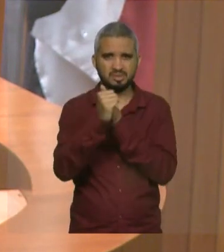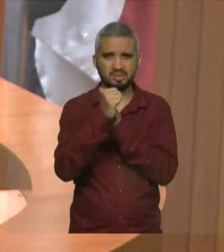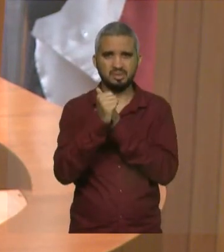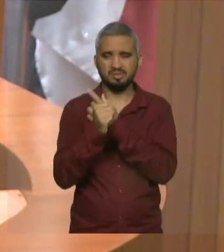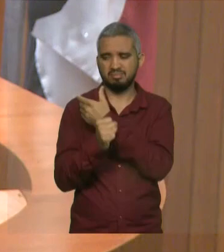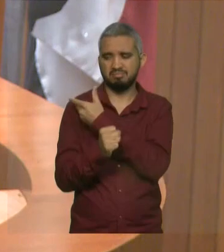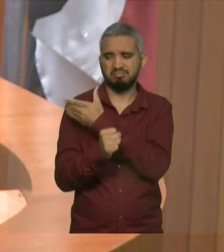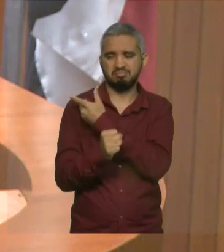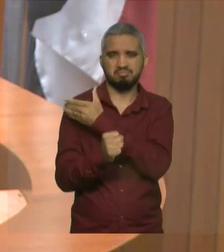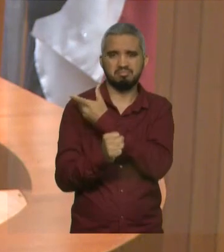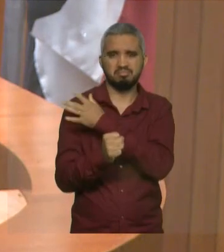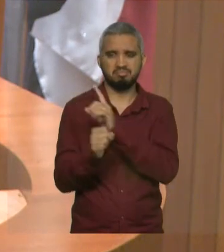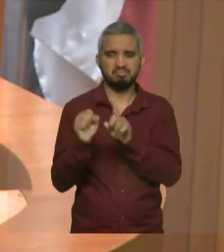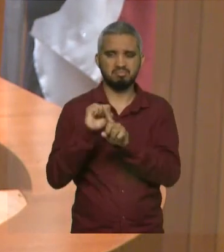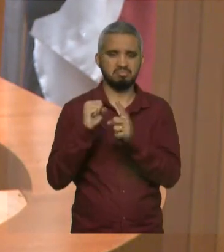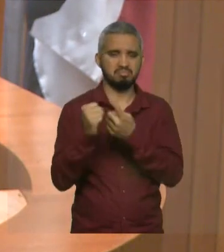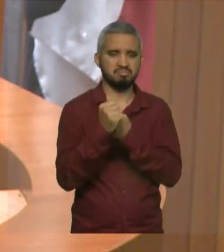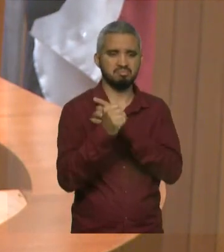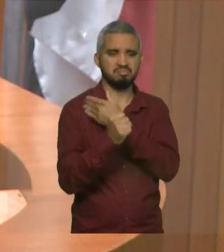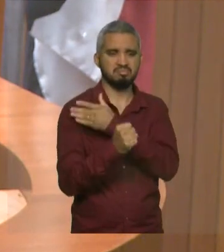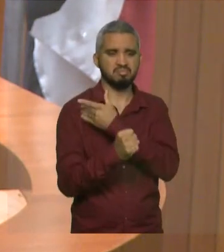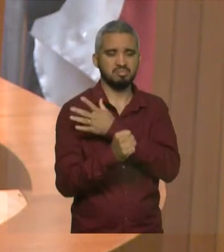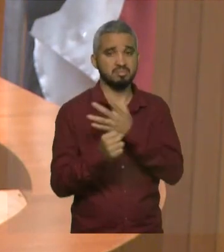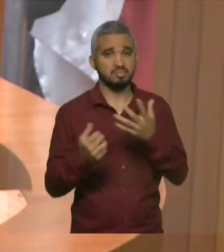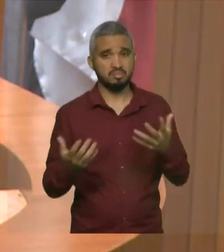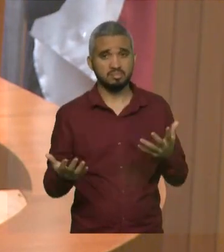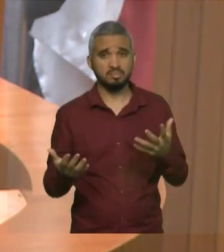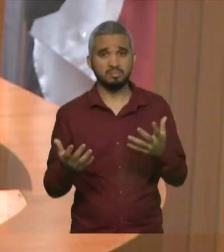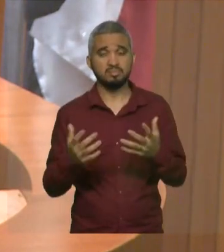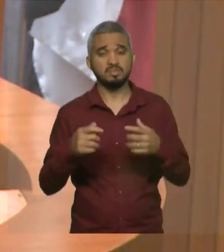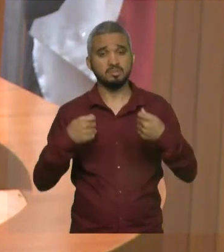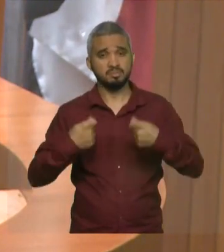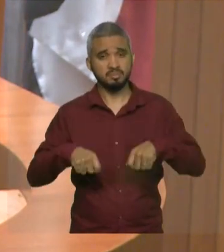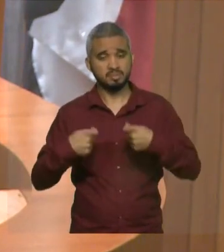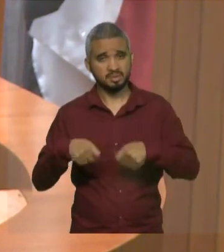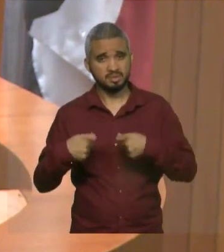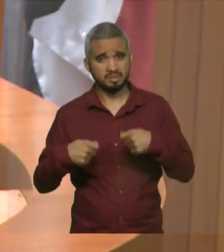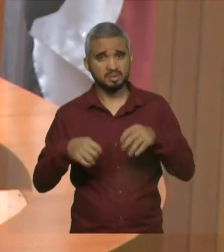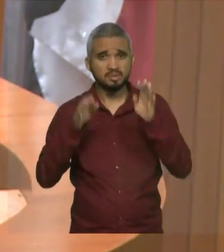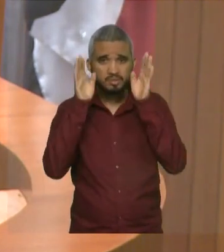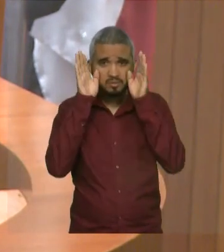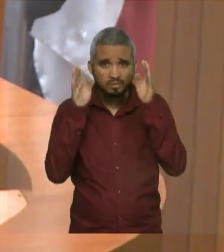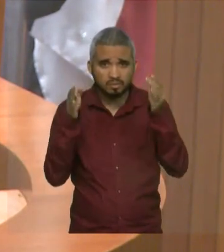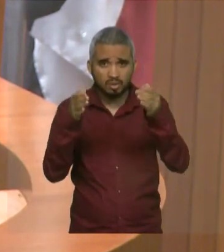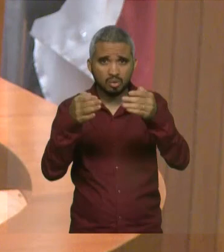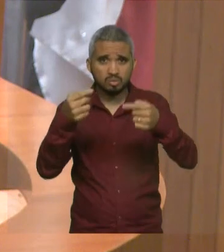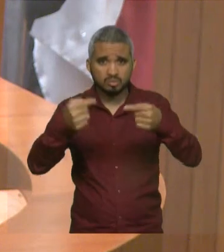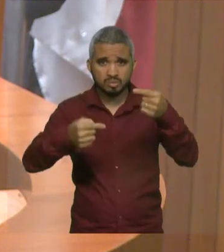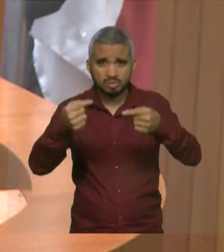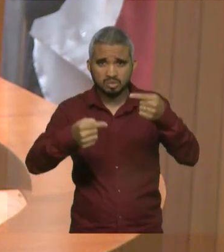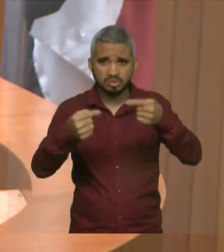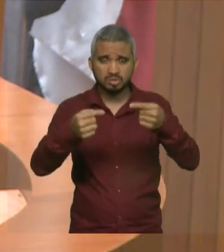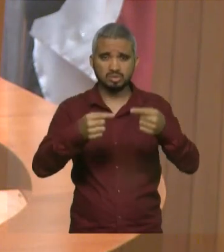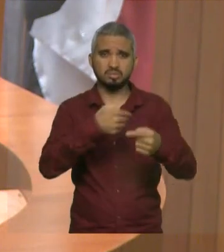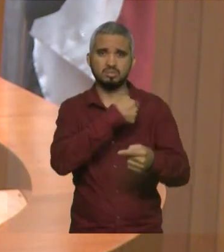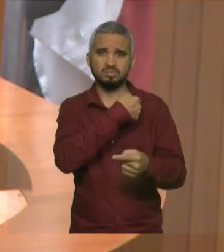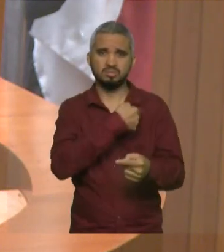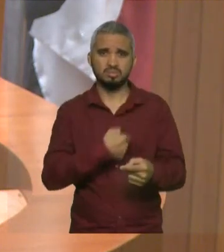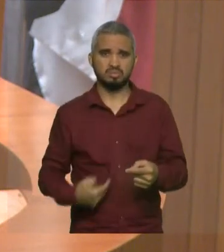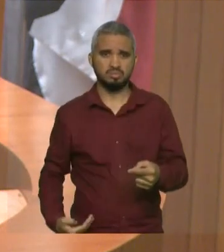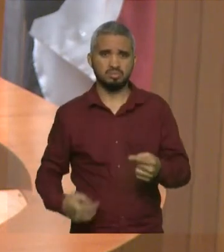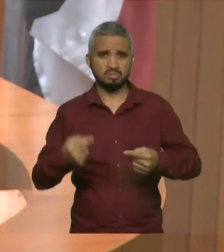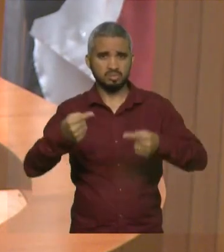de atendimento, o aprimoramento às políticas públicas tão indispensáveis às nossas